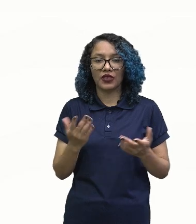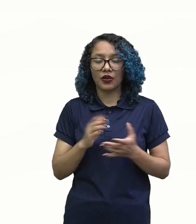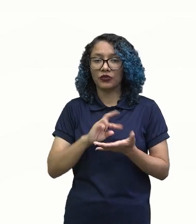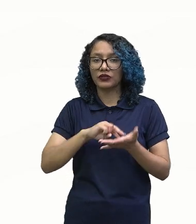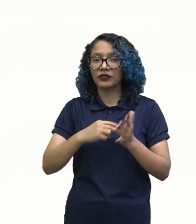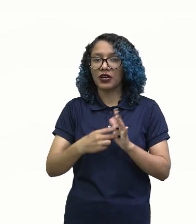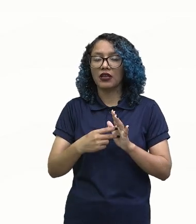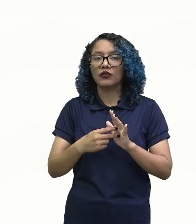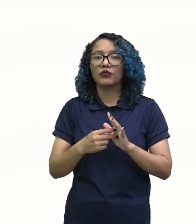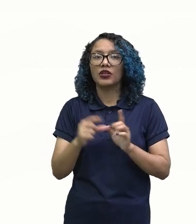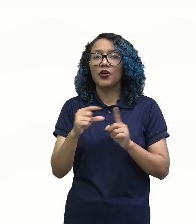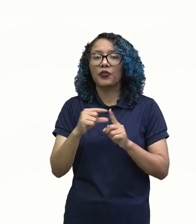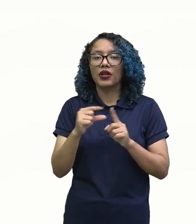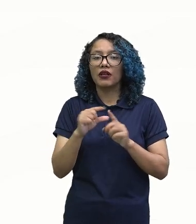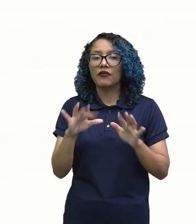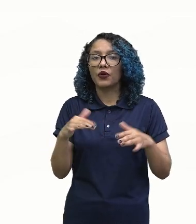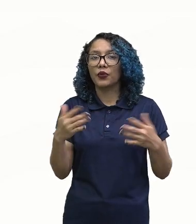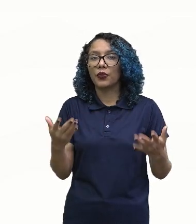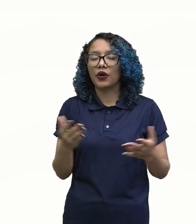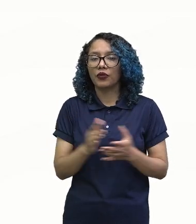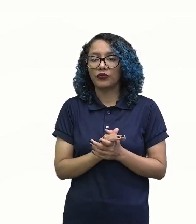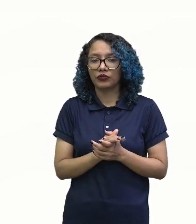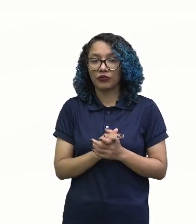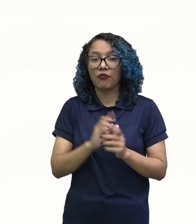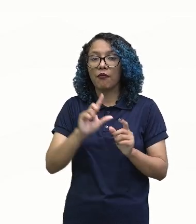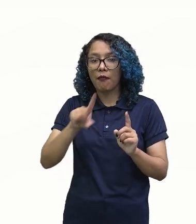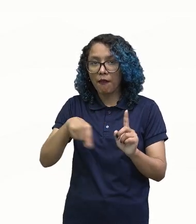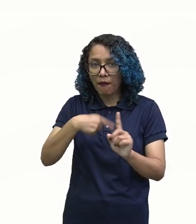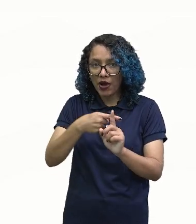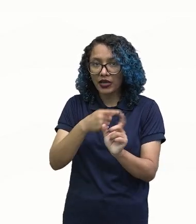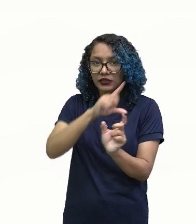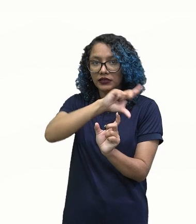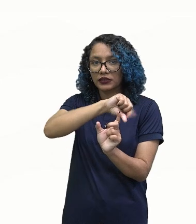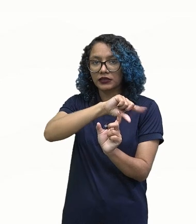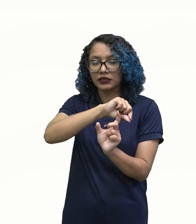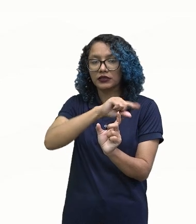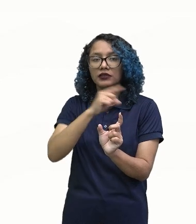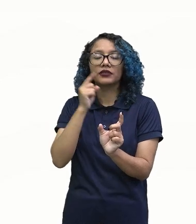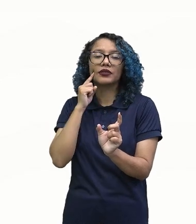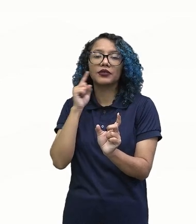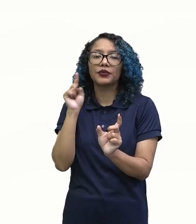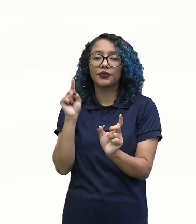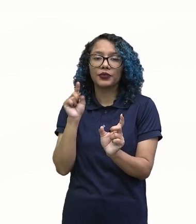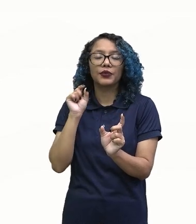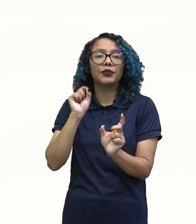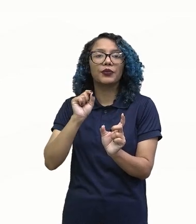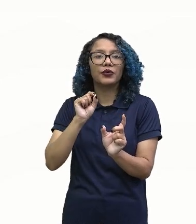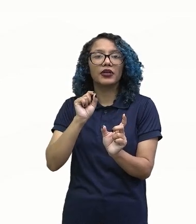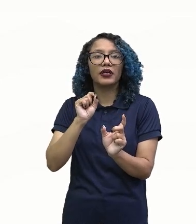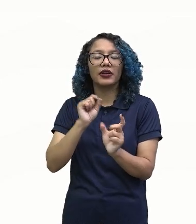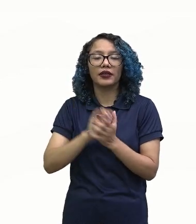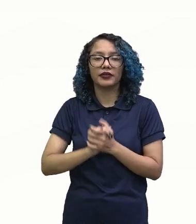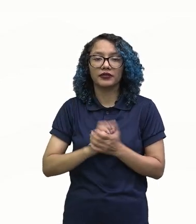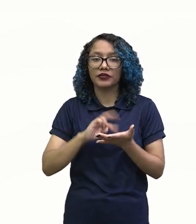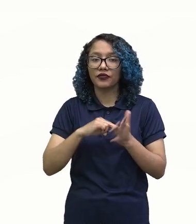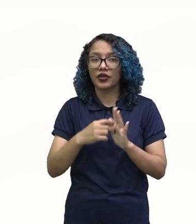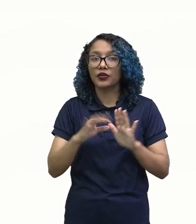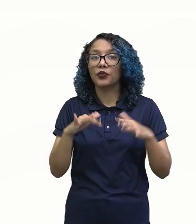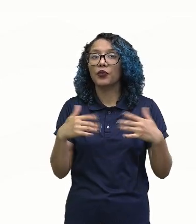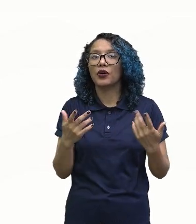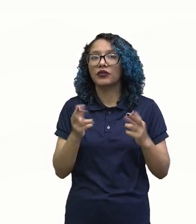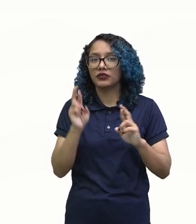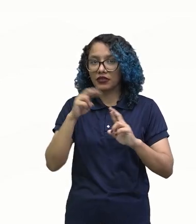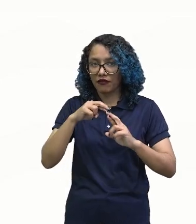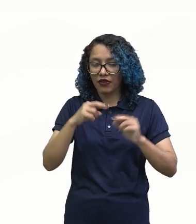né, a partir do sufixo, vai gerar um sentido de uma profissão,